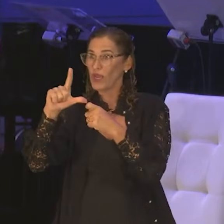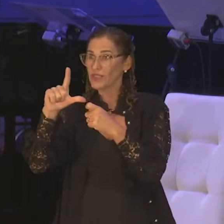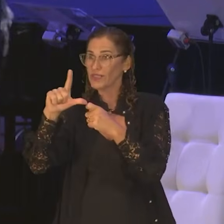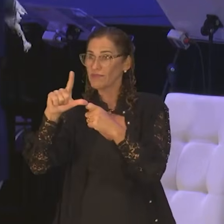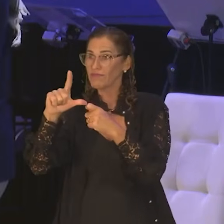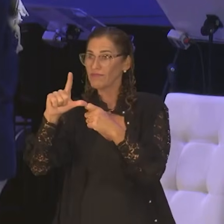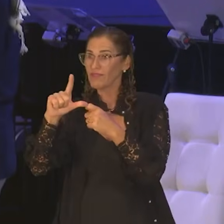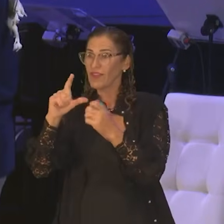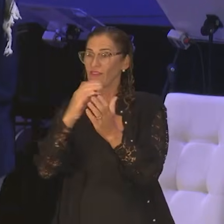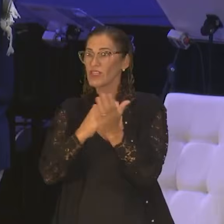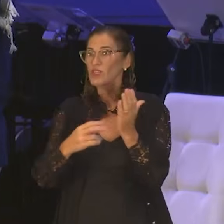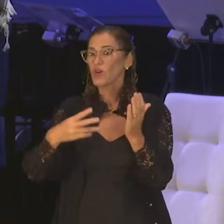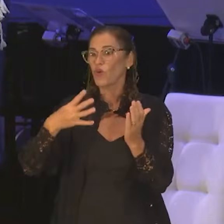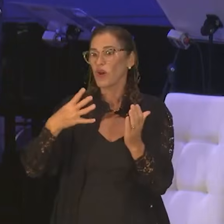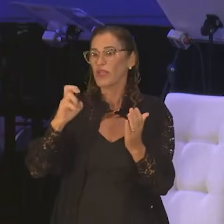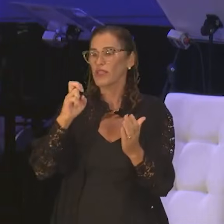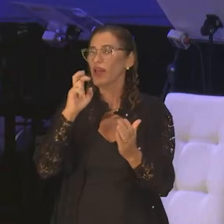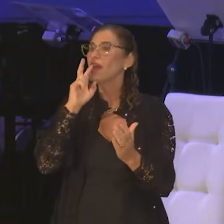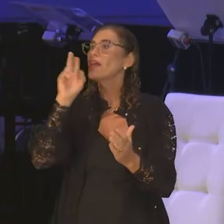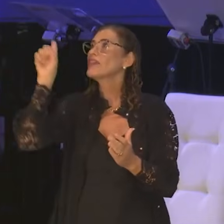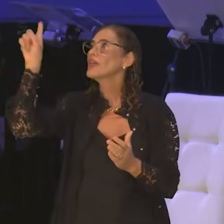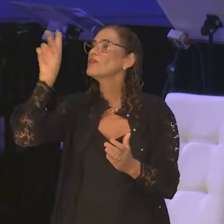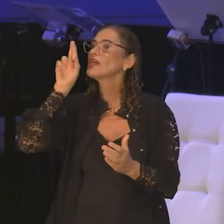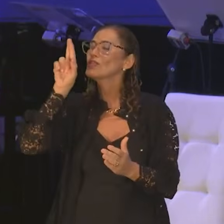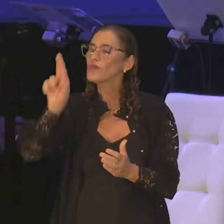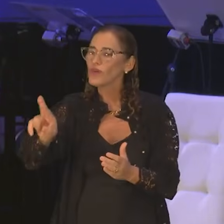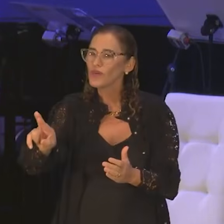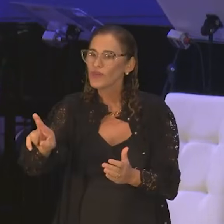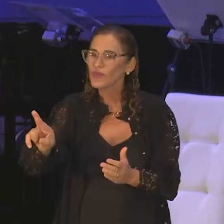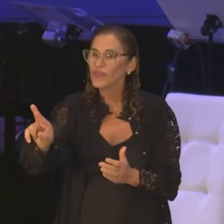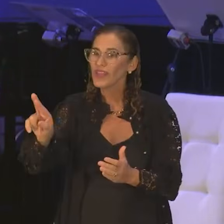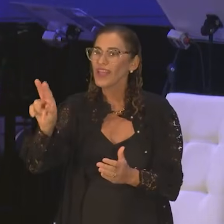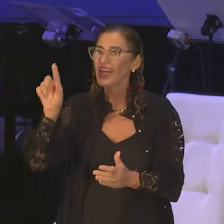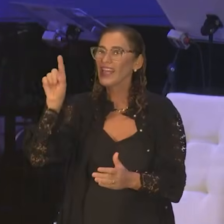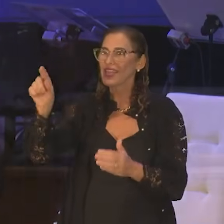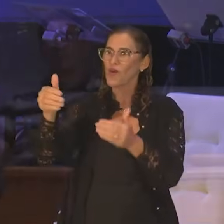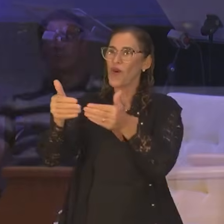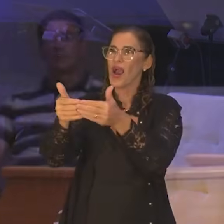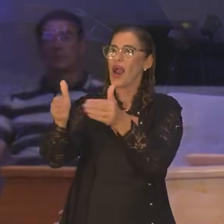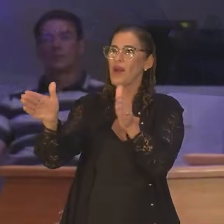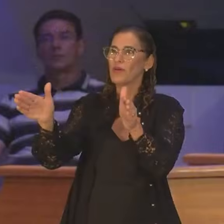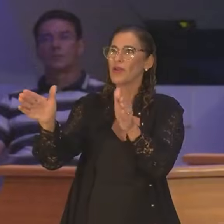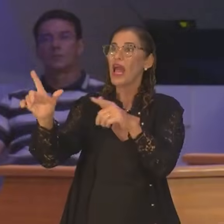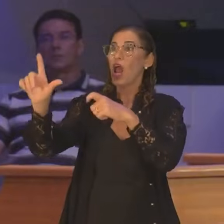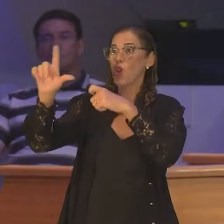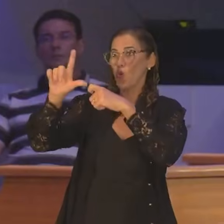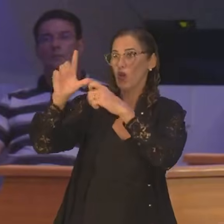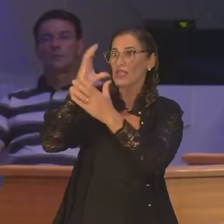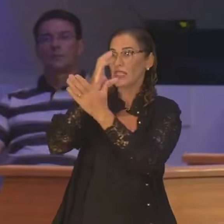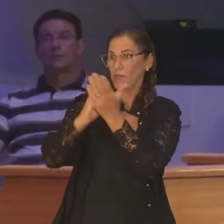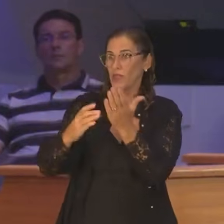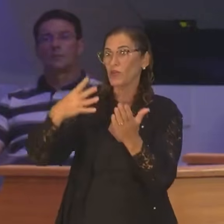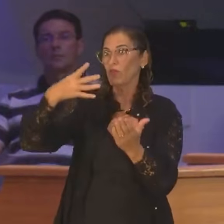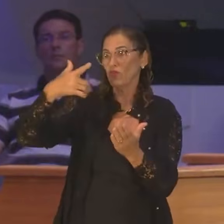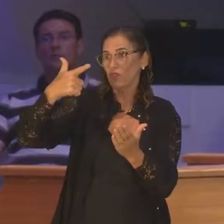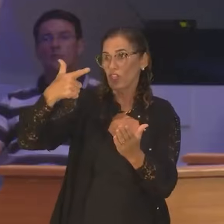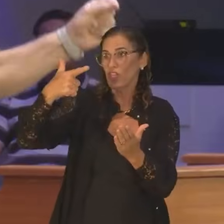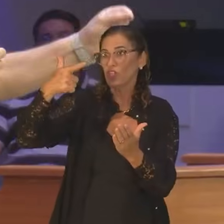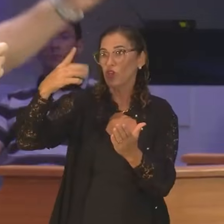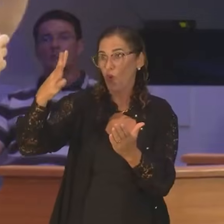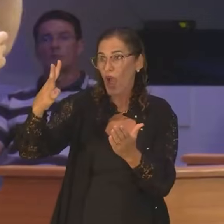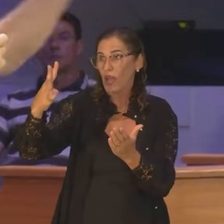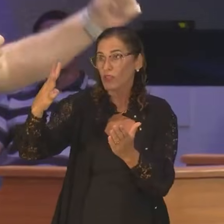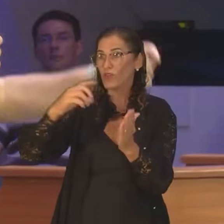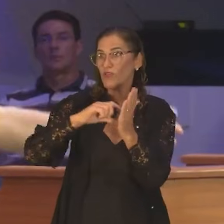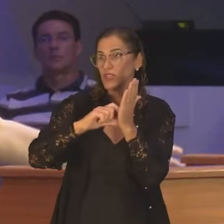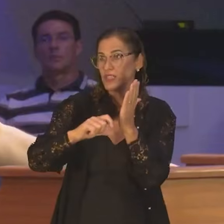45, que Deus me respondeu, e Ele abriu meus entendimentos para